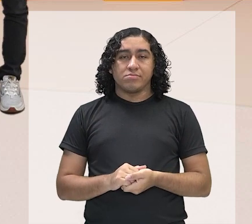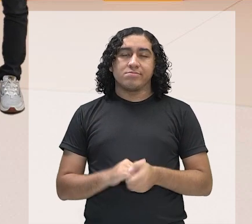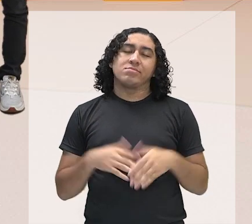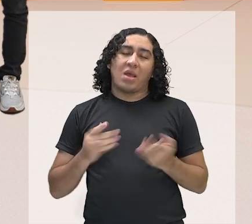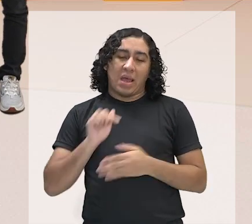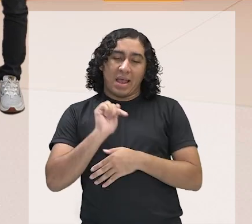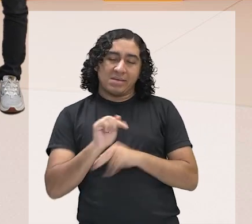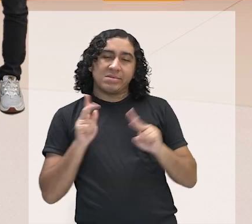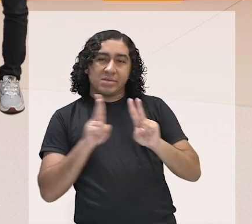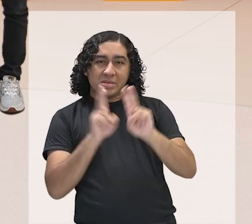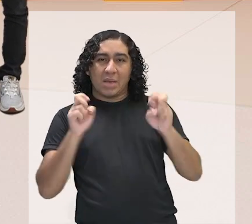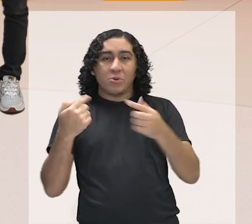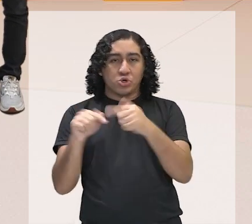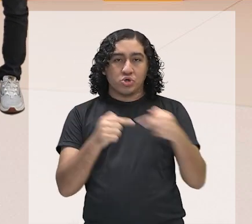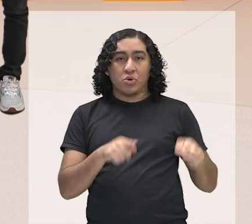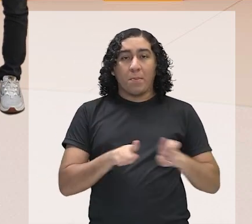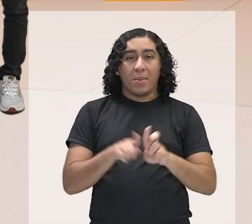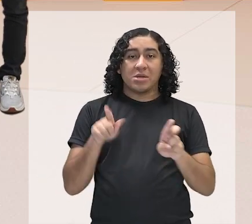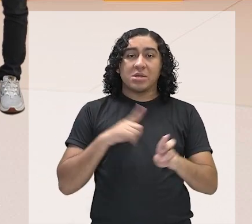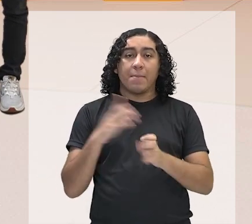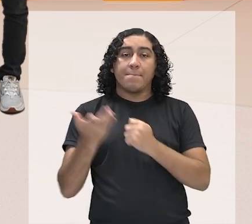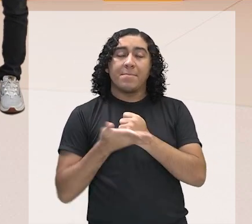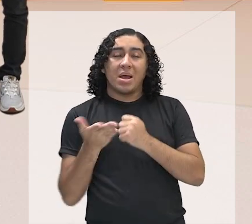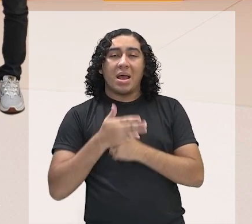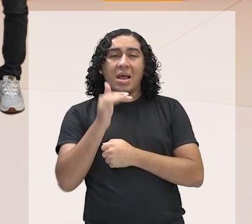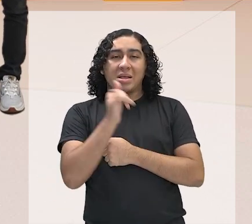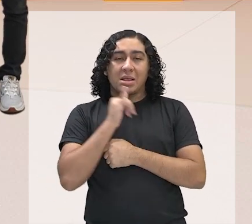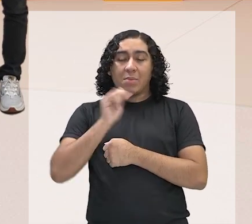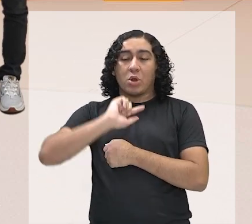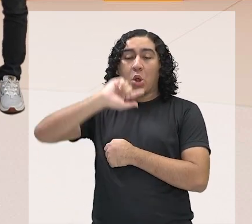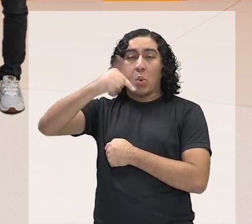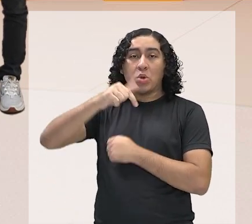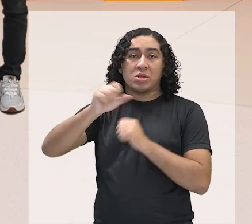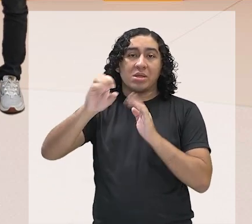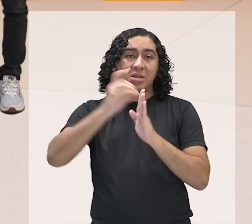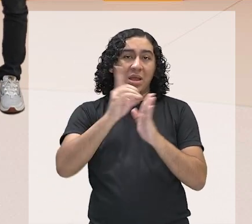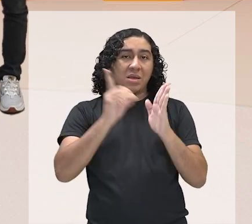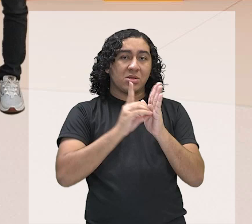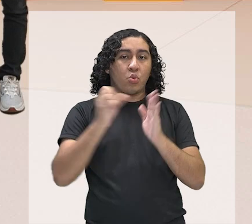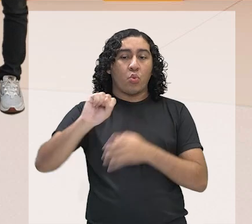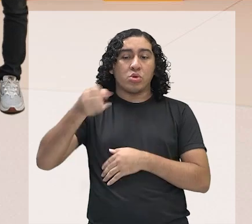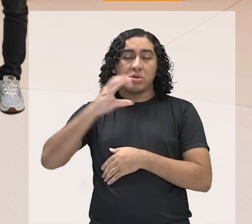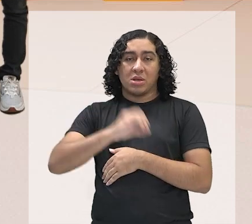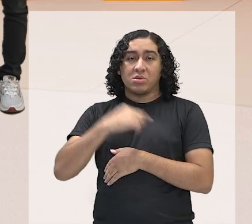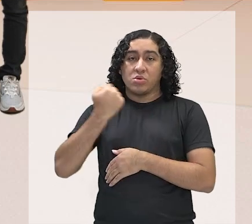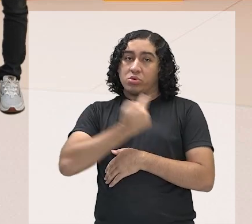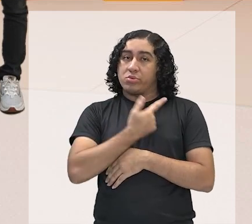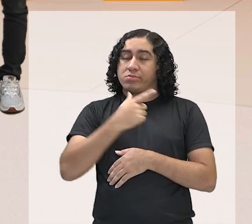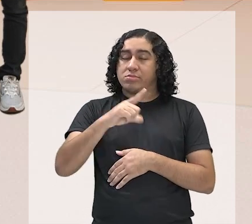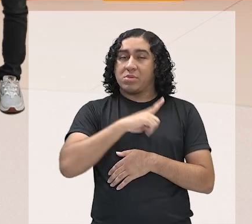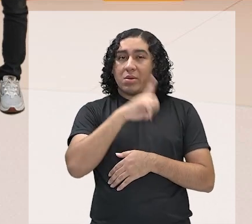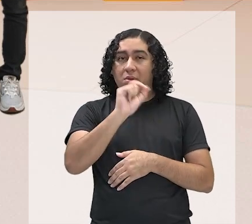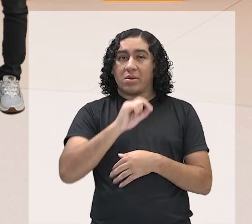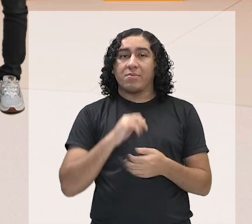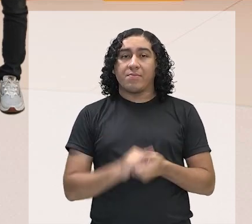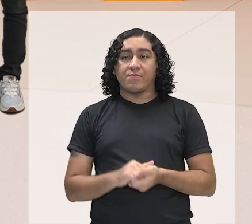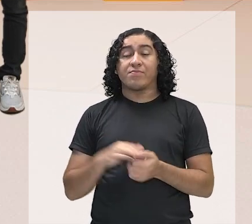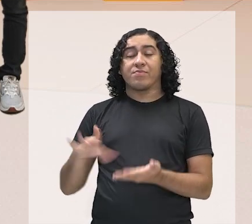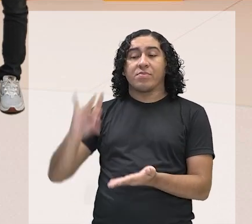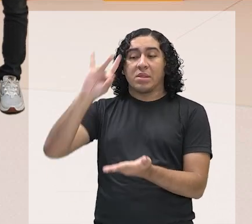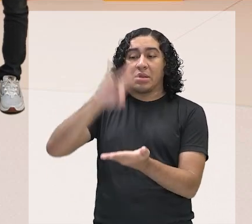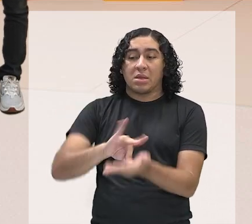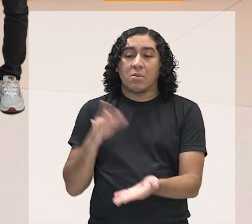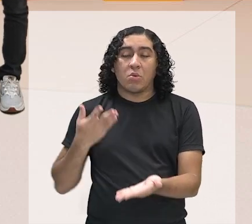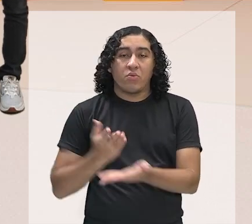Estocolmo, mas ela deu a base para que na década seguinte, na década de 80, a gente tivesse ali a consolidação de um